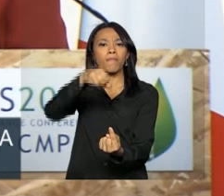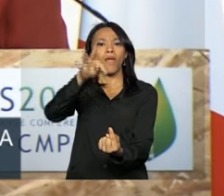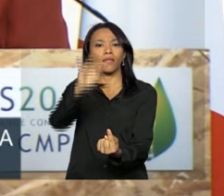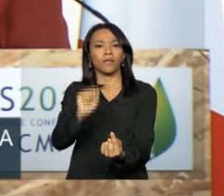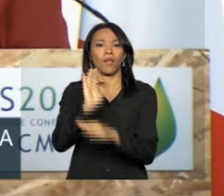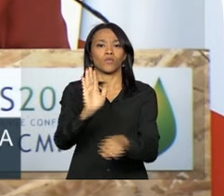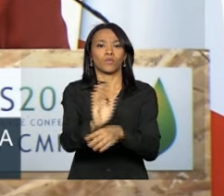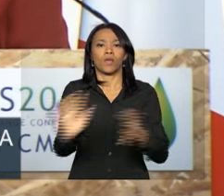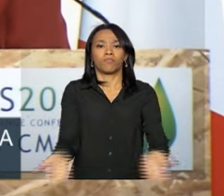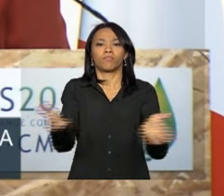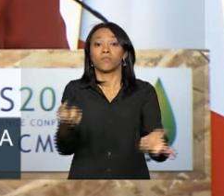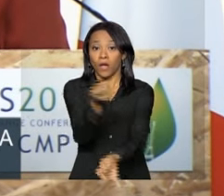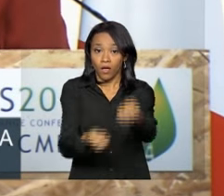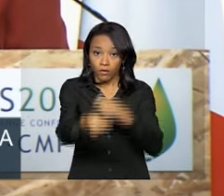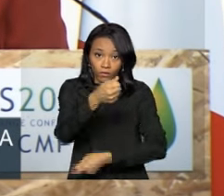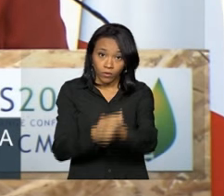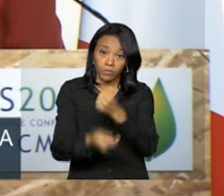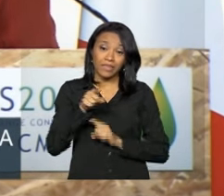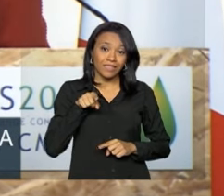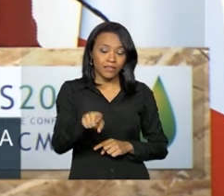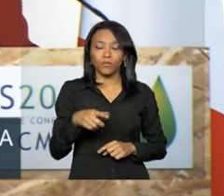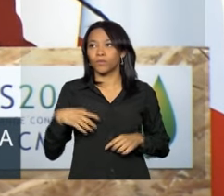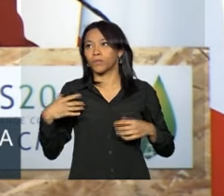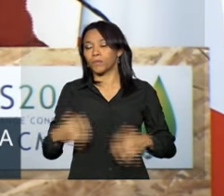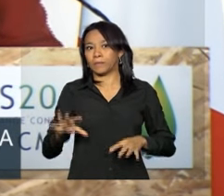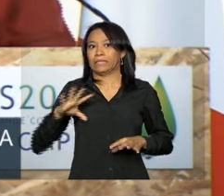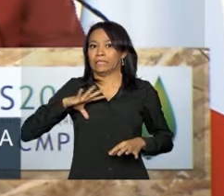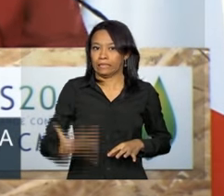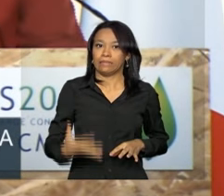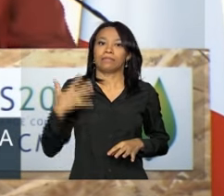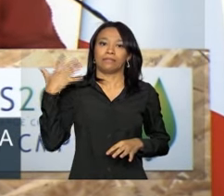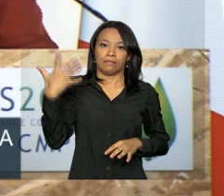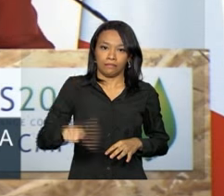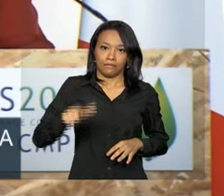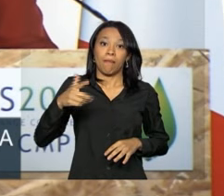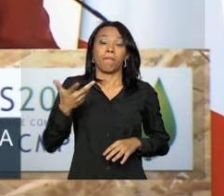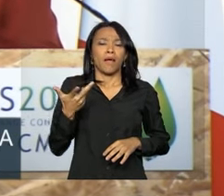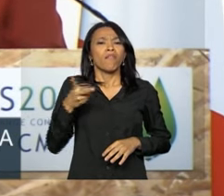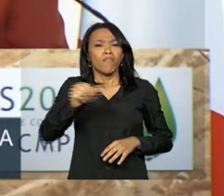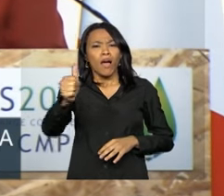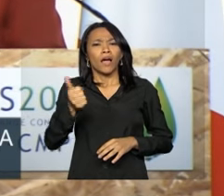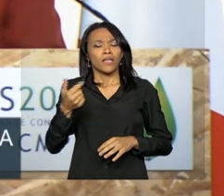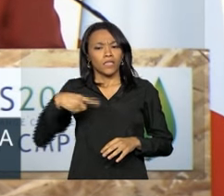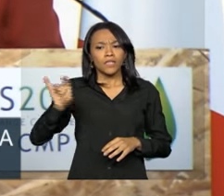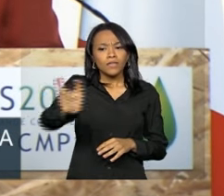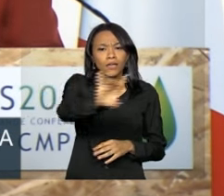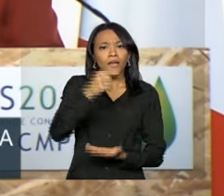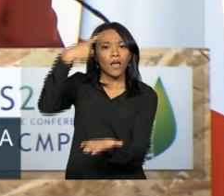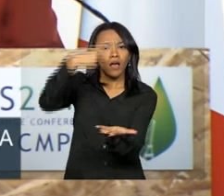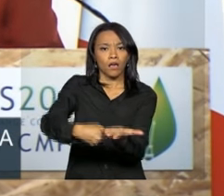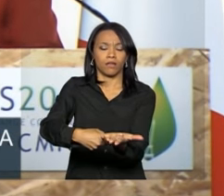economia. Ela é, sem dúvida, muito ambiciosa e vai além de nossa parcela de